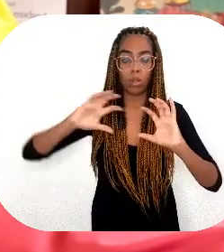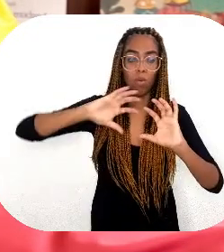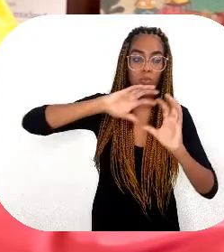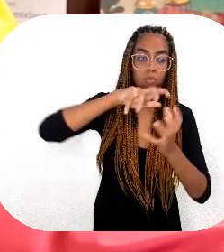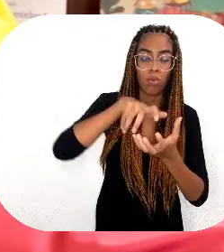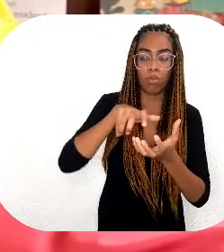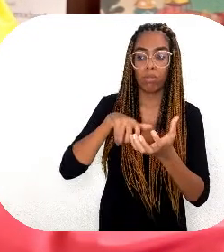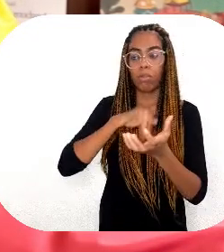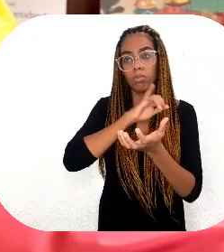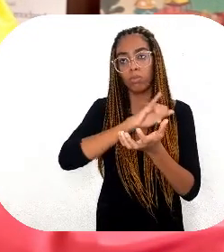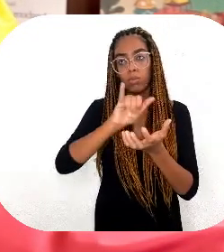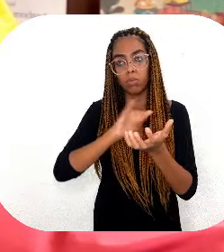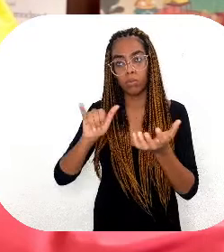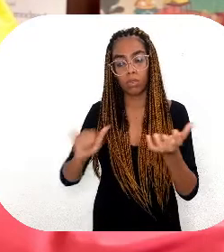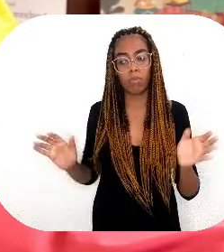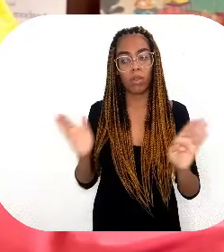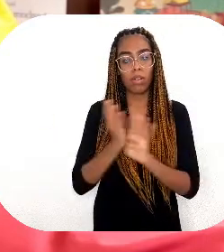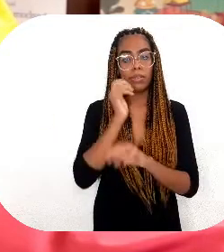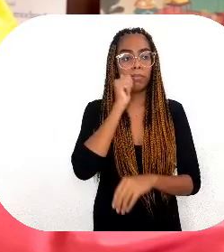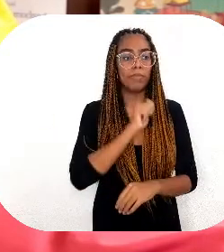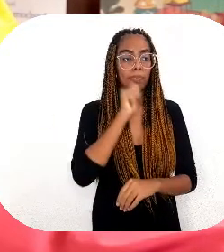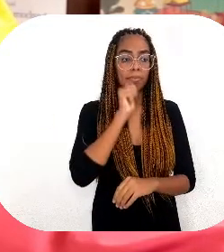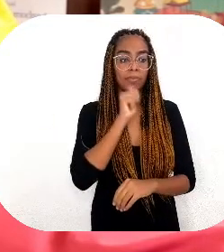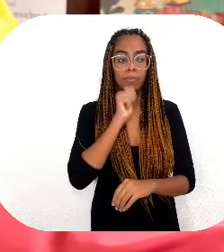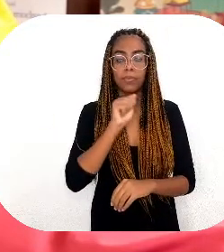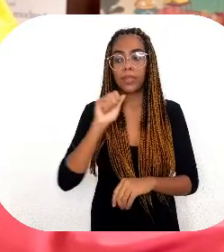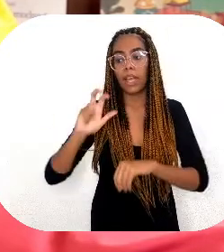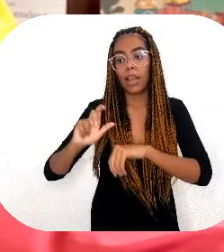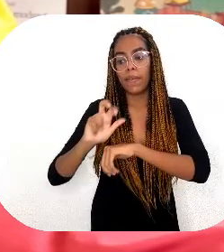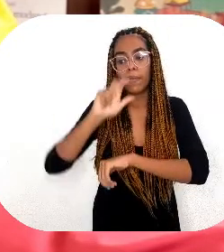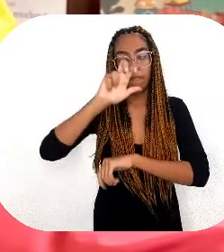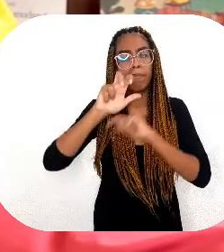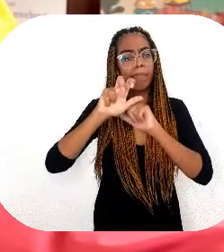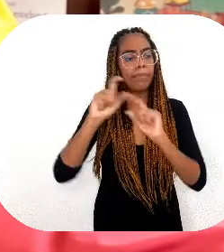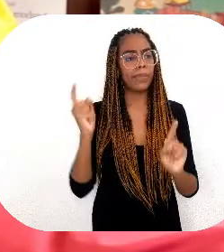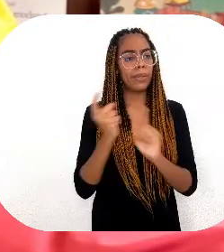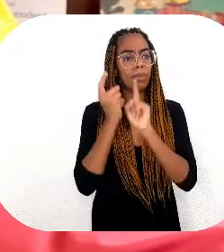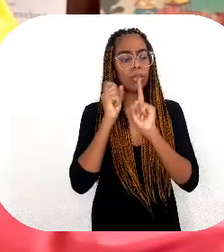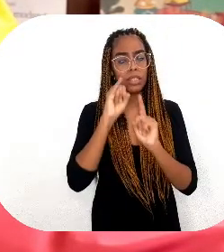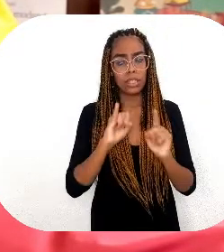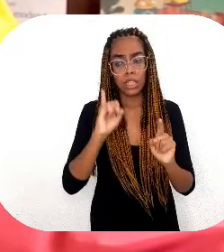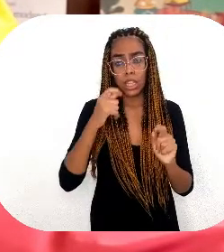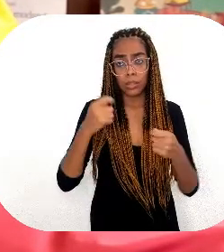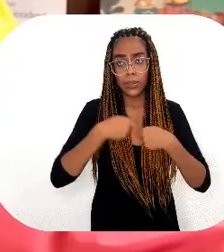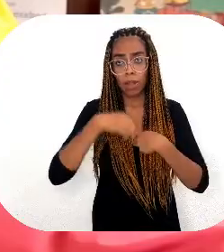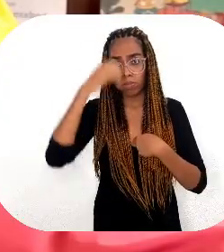sabedoria foi espalhada por todo mundo, porque Anansi, arrependido do que fez, descobriu